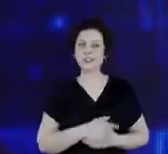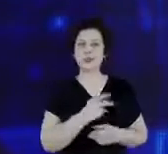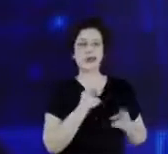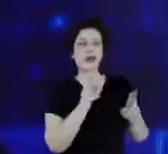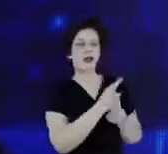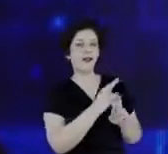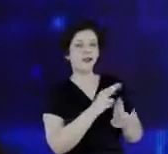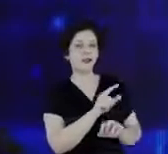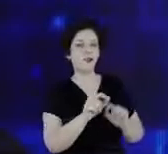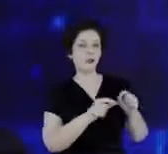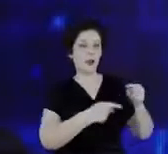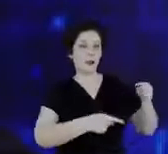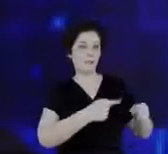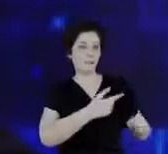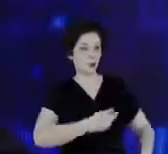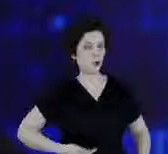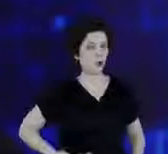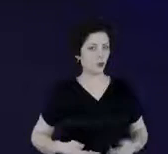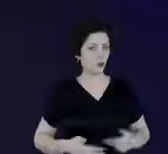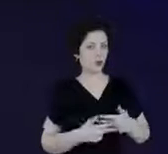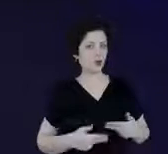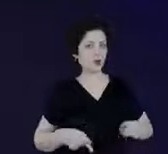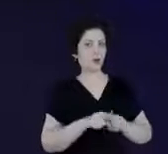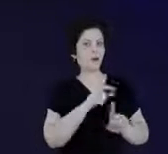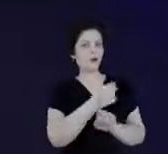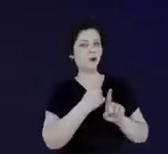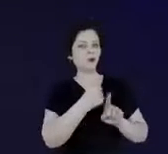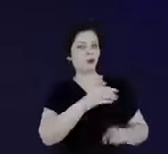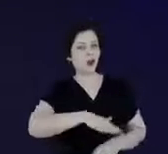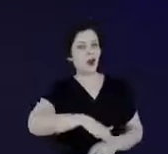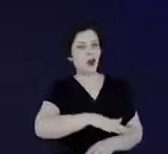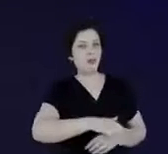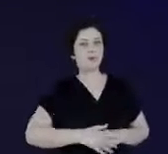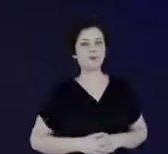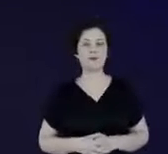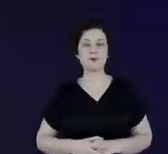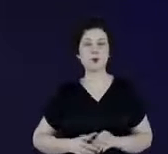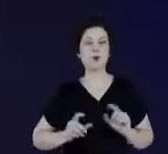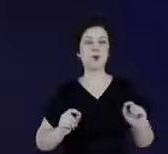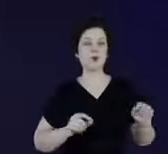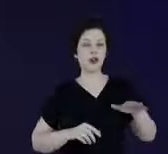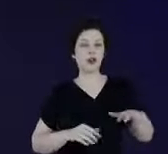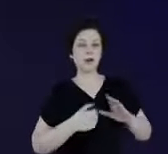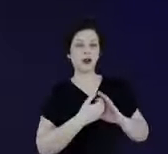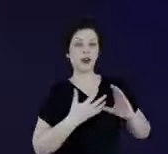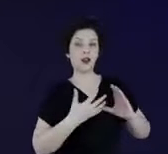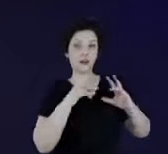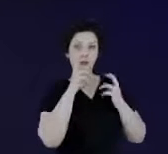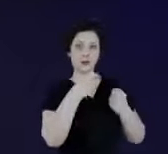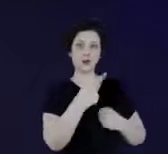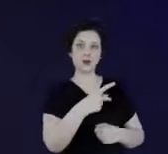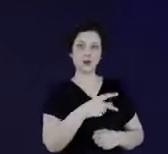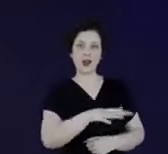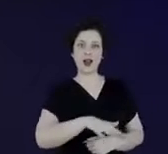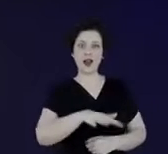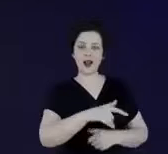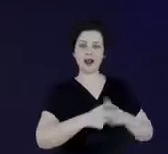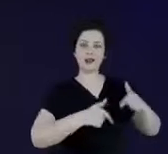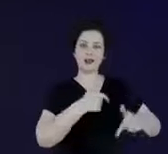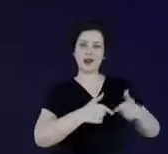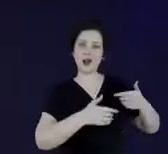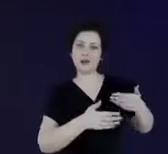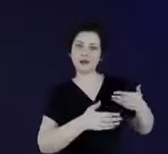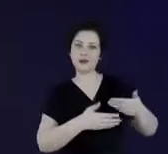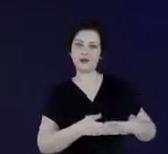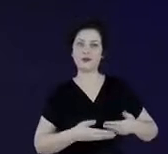relação com as políticas públicas com social tá é que é uma característica muito forte da sua da sua atuação né